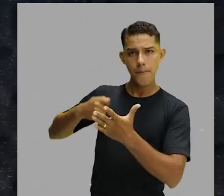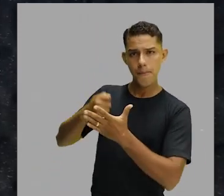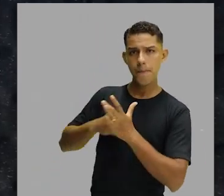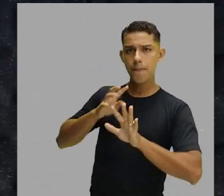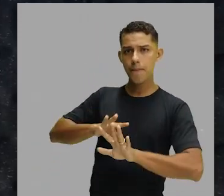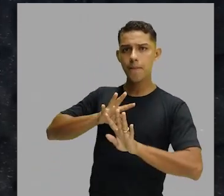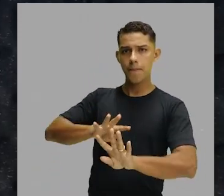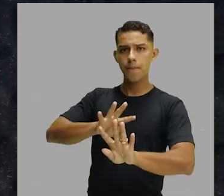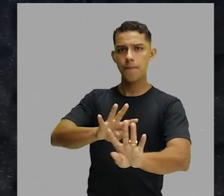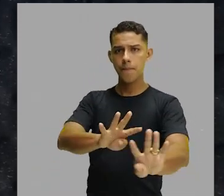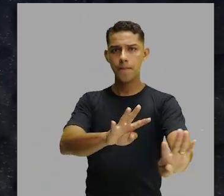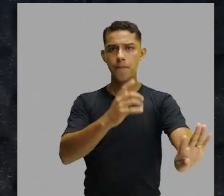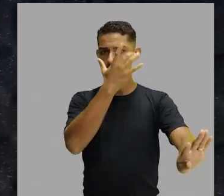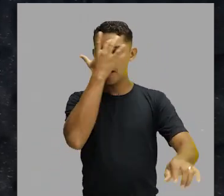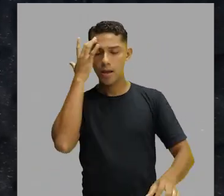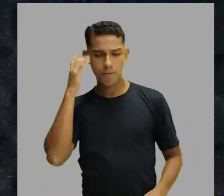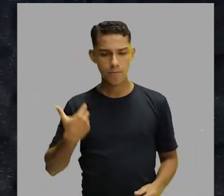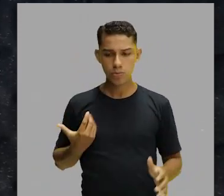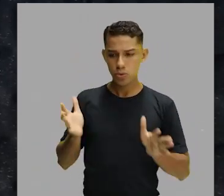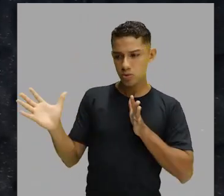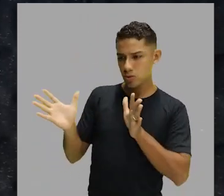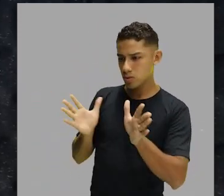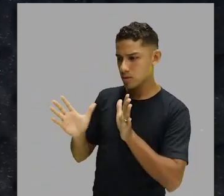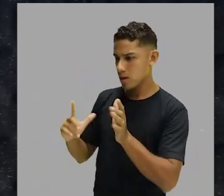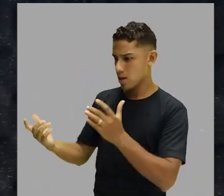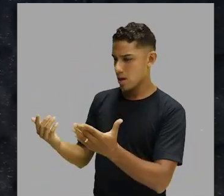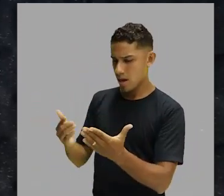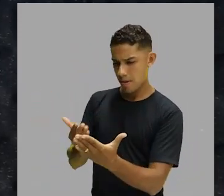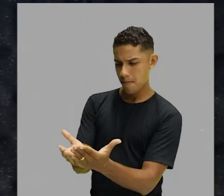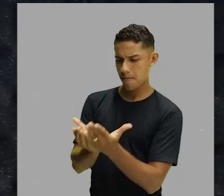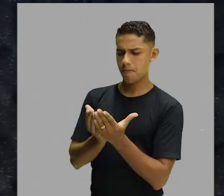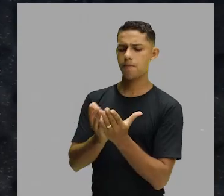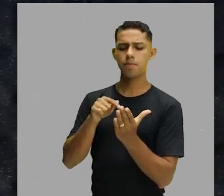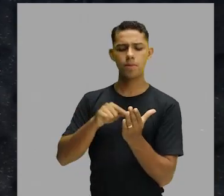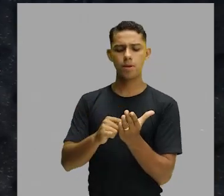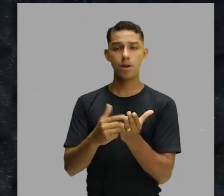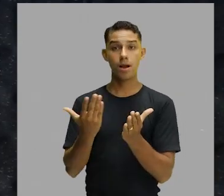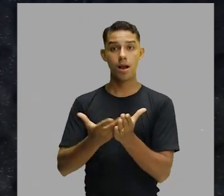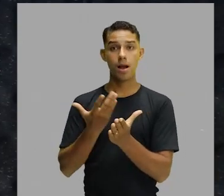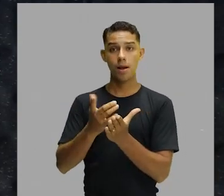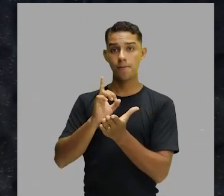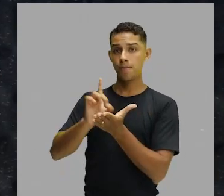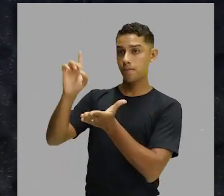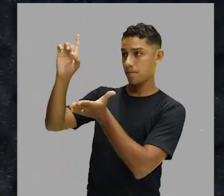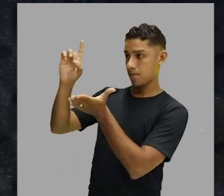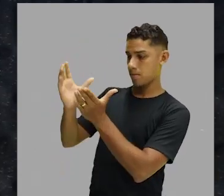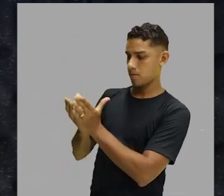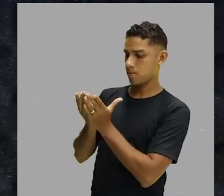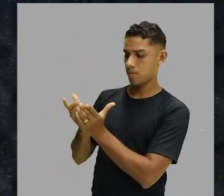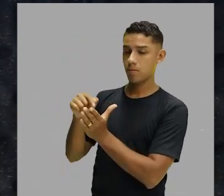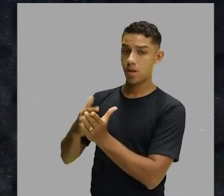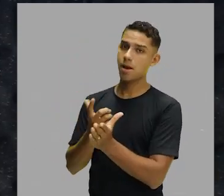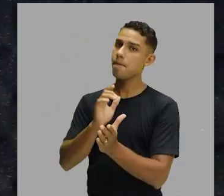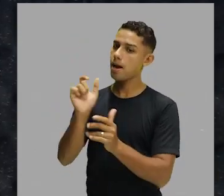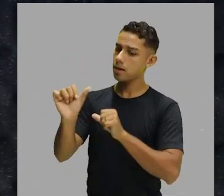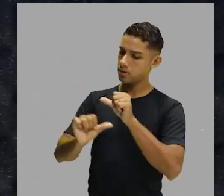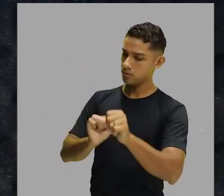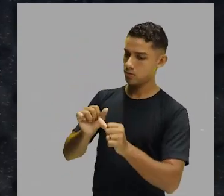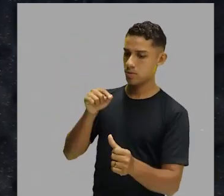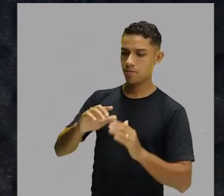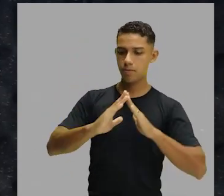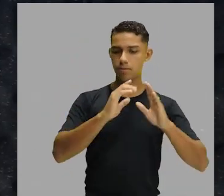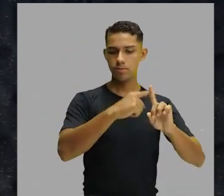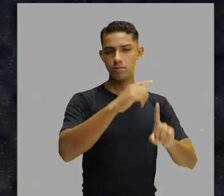quando as pessoas passam a ter acesso à Bíblia. Até então, monopolizada pela igreja.